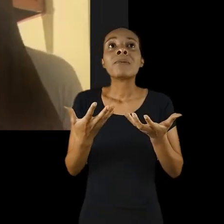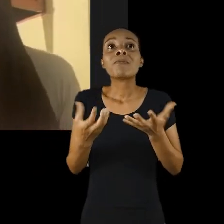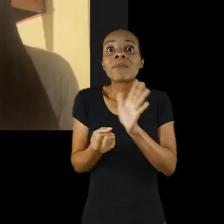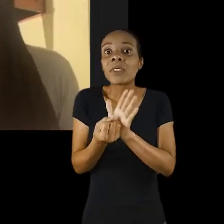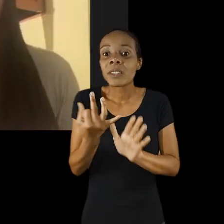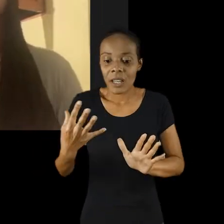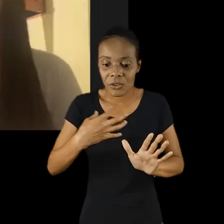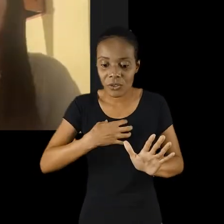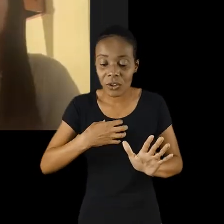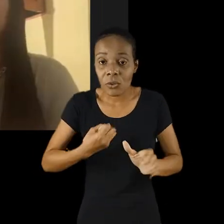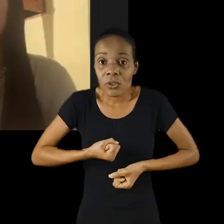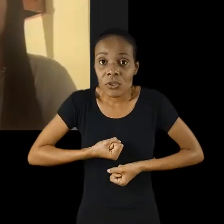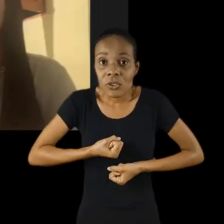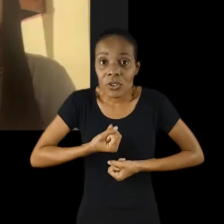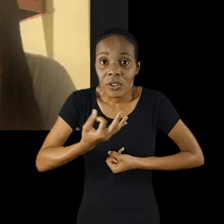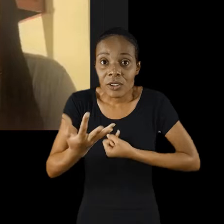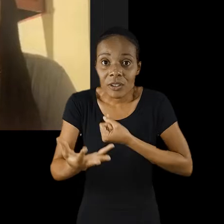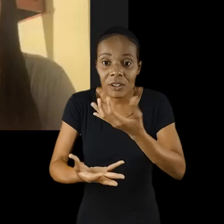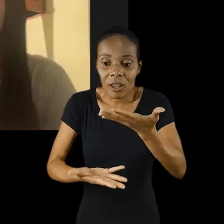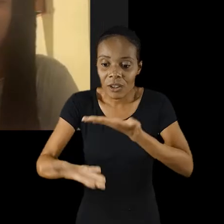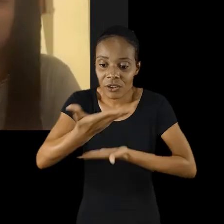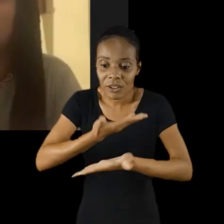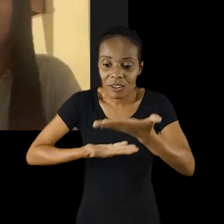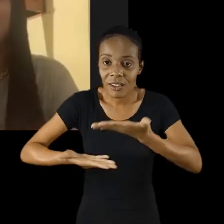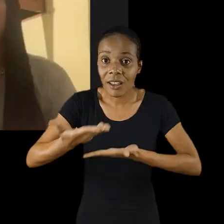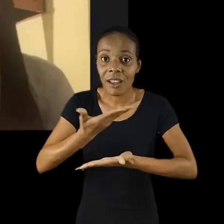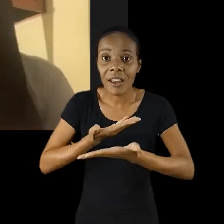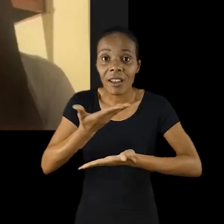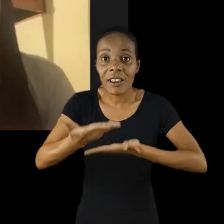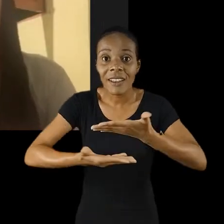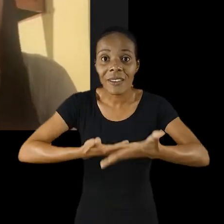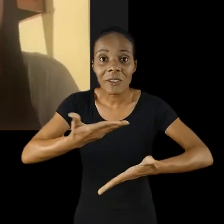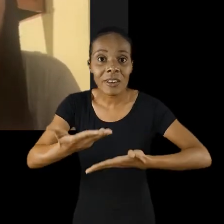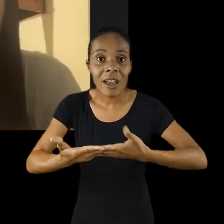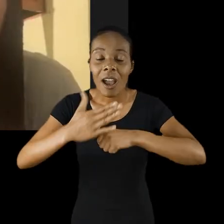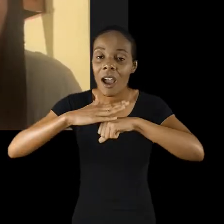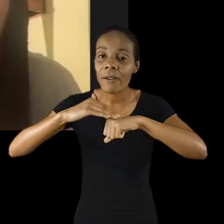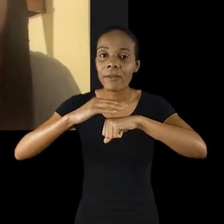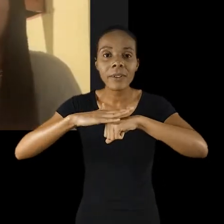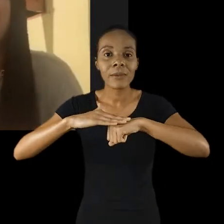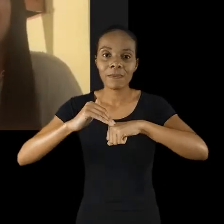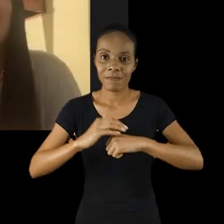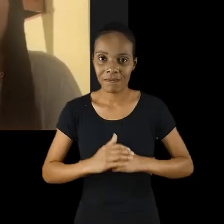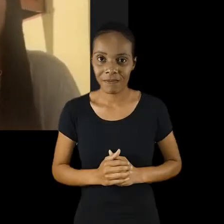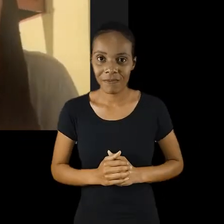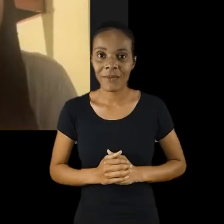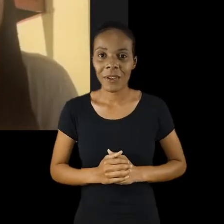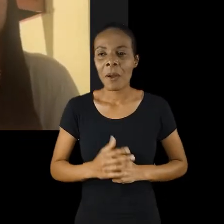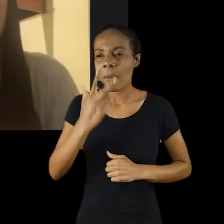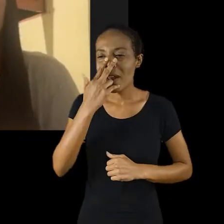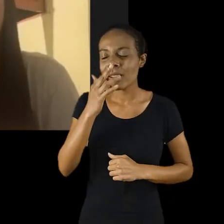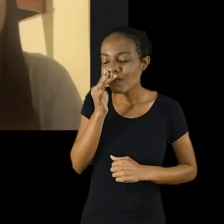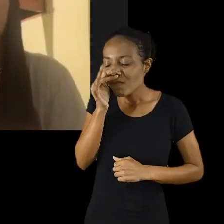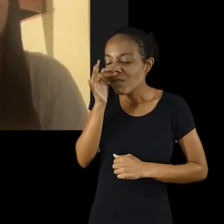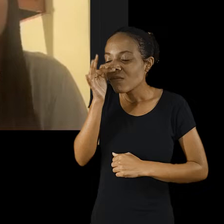afeto, né? E eu acho que não é justo com a nossa história, com a gente não dar flores em vida, parece clichê, né? Mas a gente não